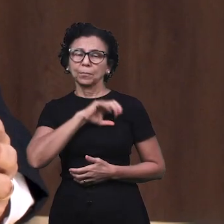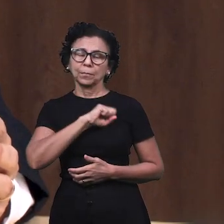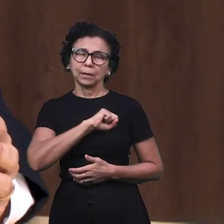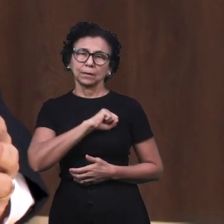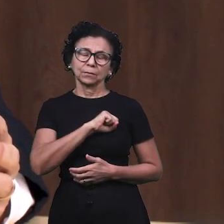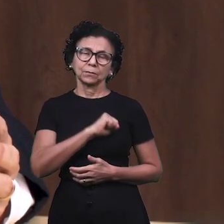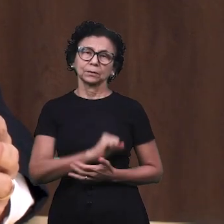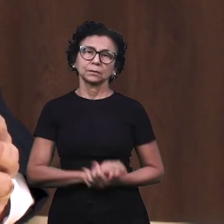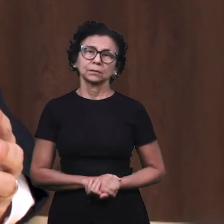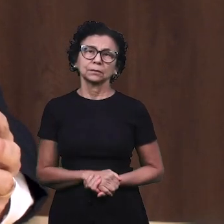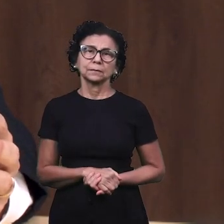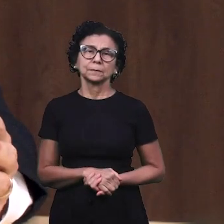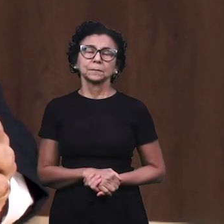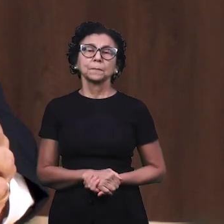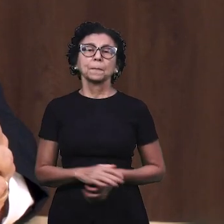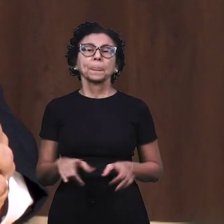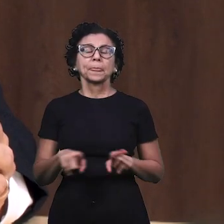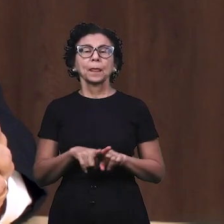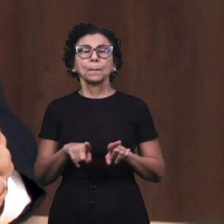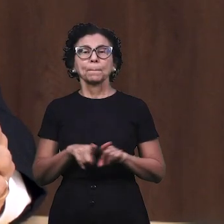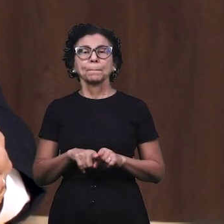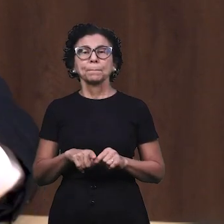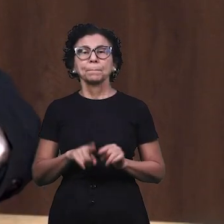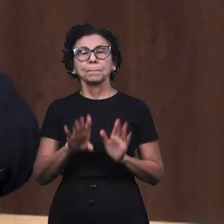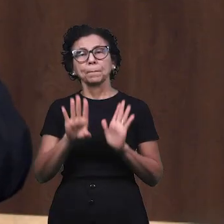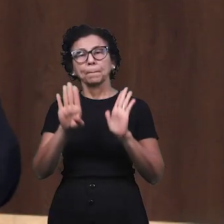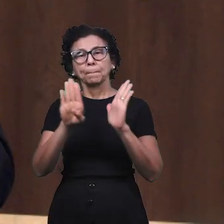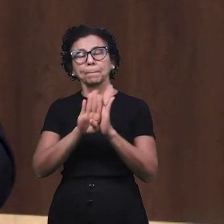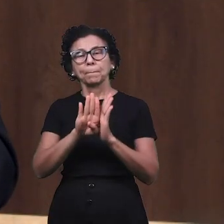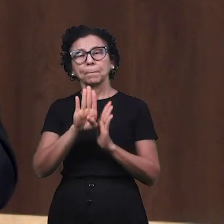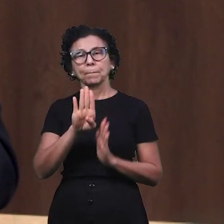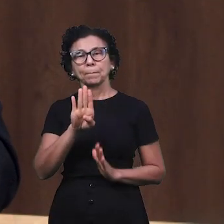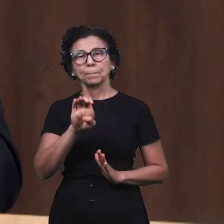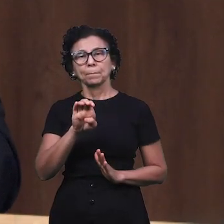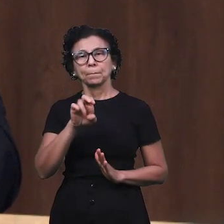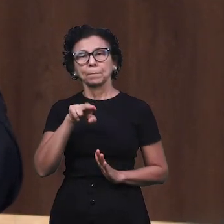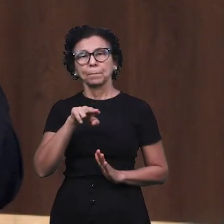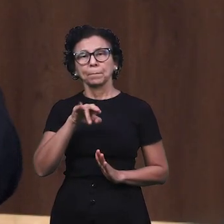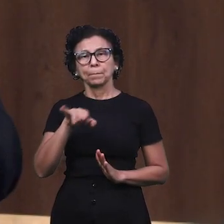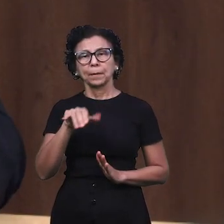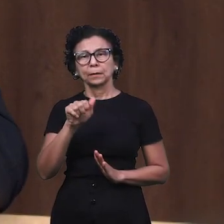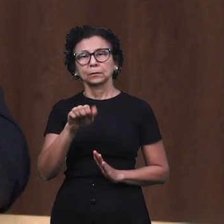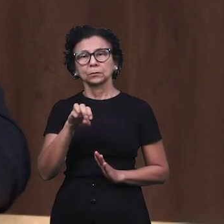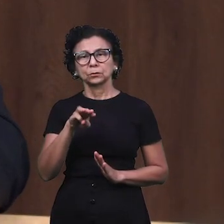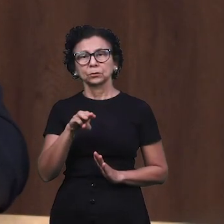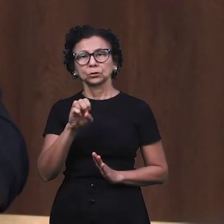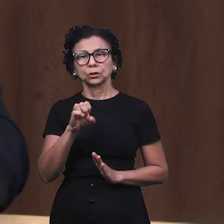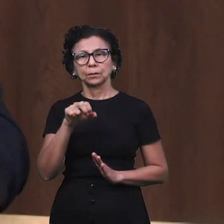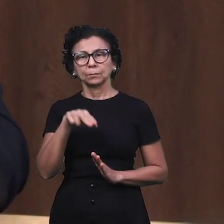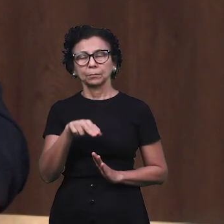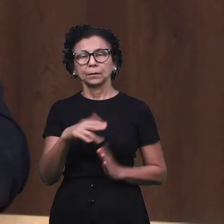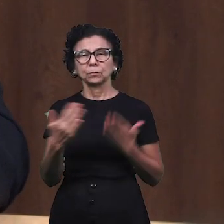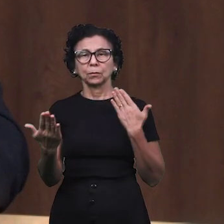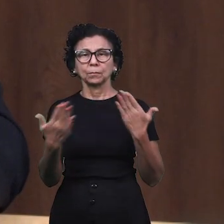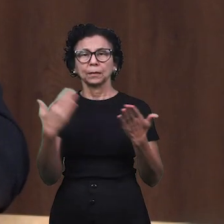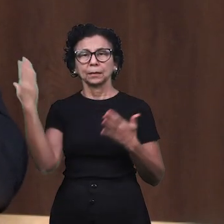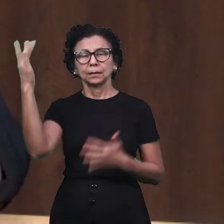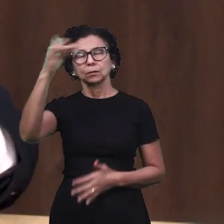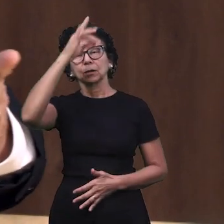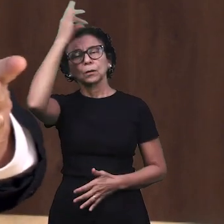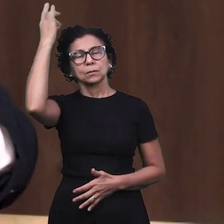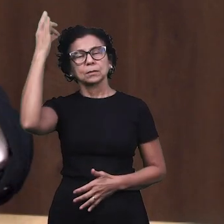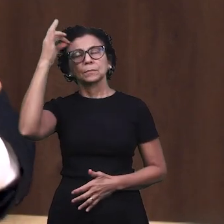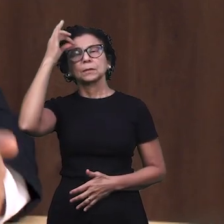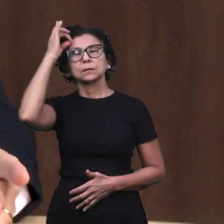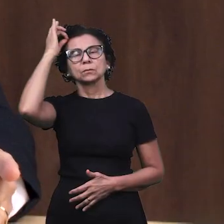irmãos, que Benjamim, na tipologia bíblica, representa o Espírito Santo. Mas por